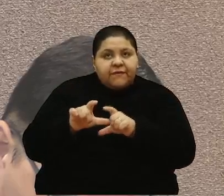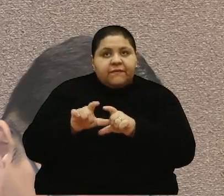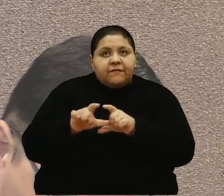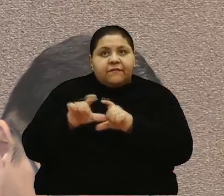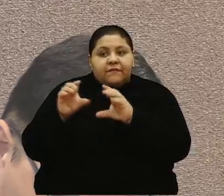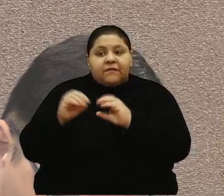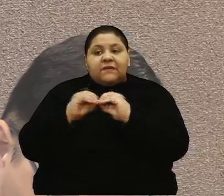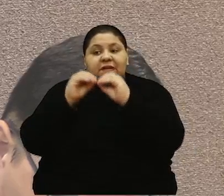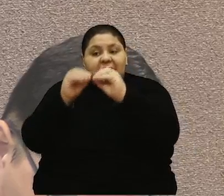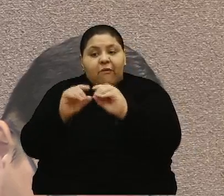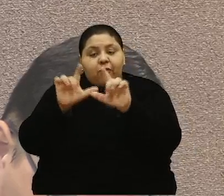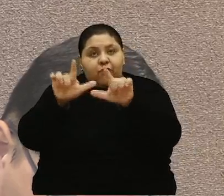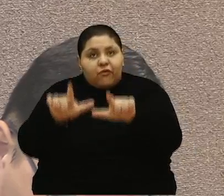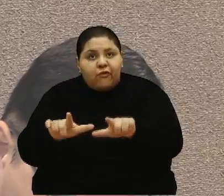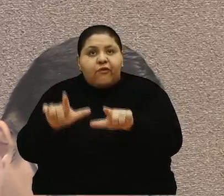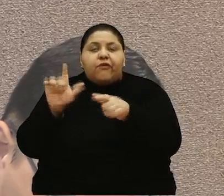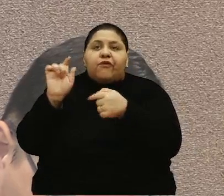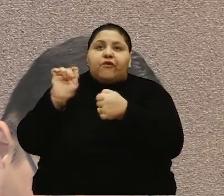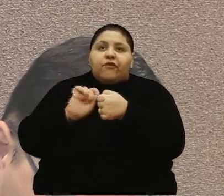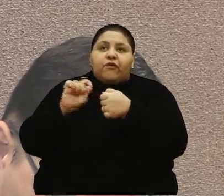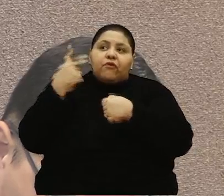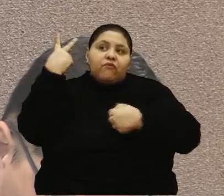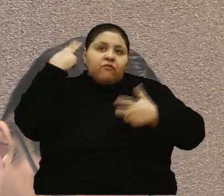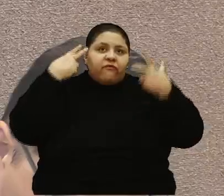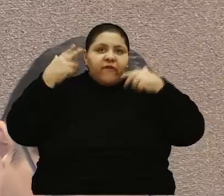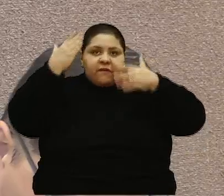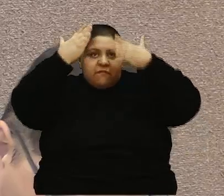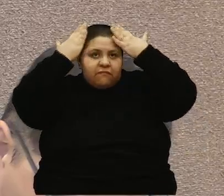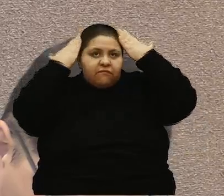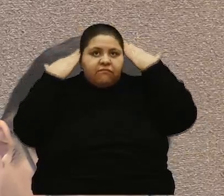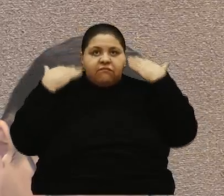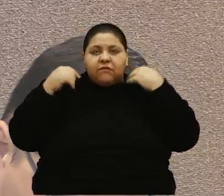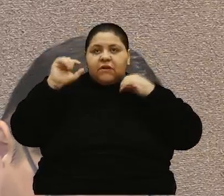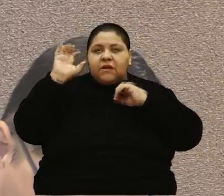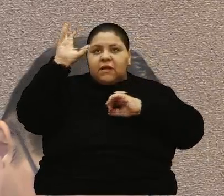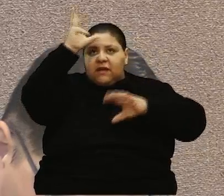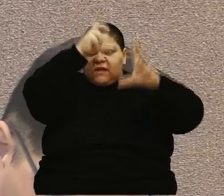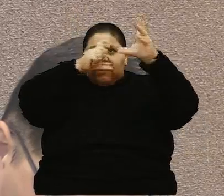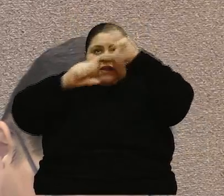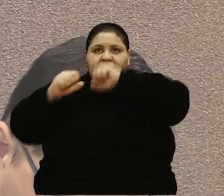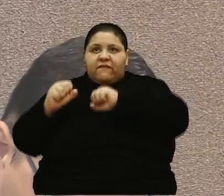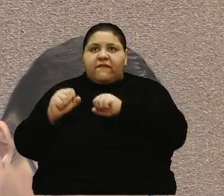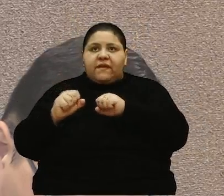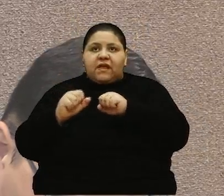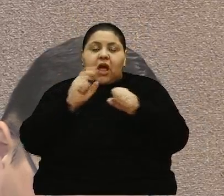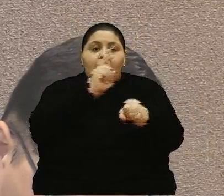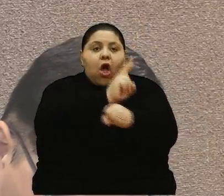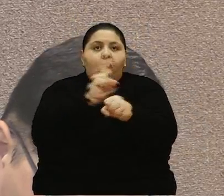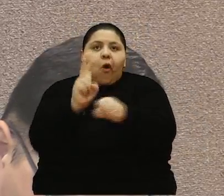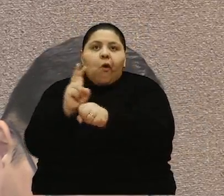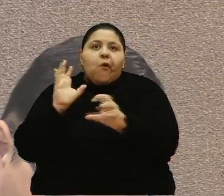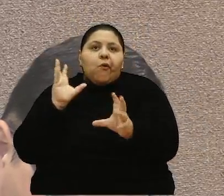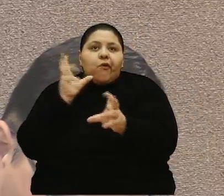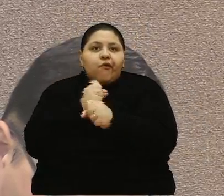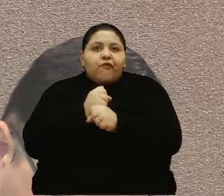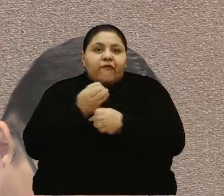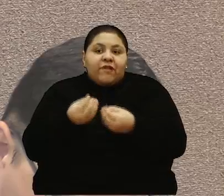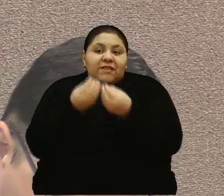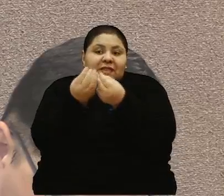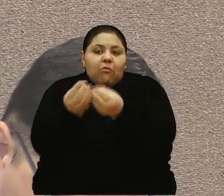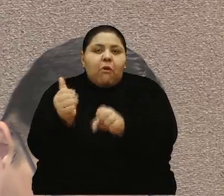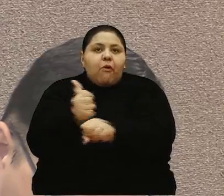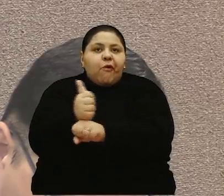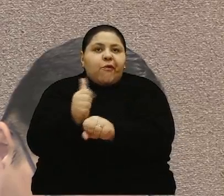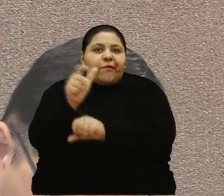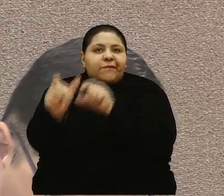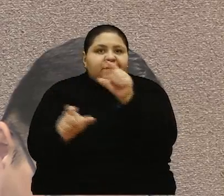para um local, vai fazer corte de cabelo, vai aprender a lavar pet, vai dar uma profissão para